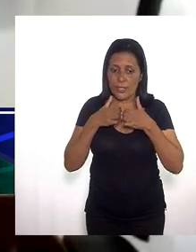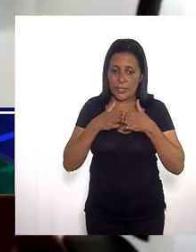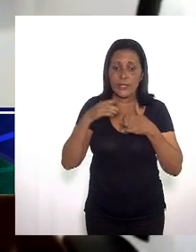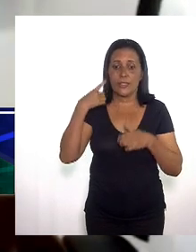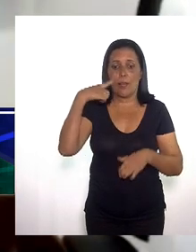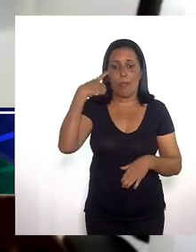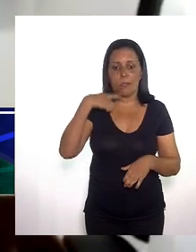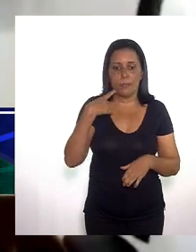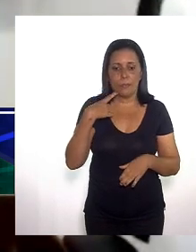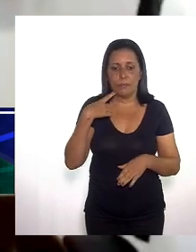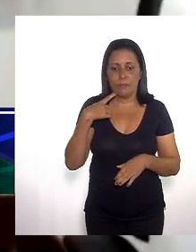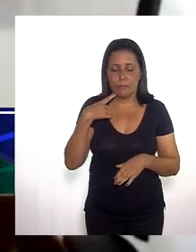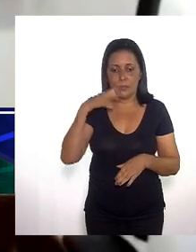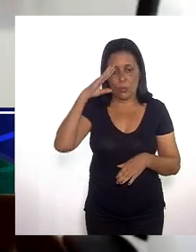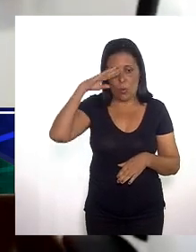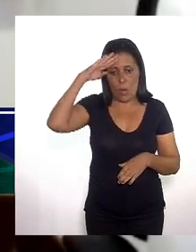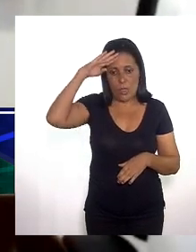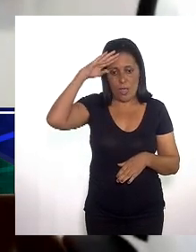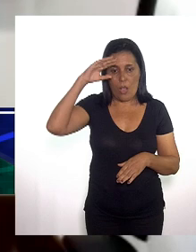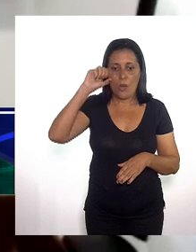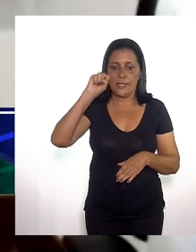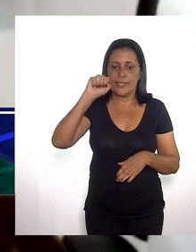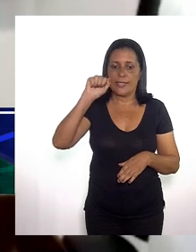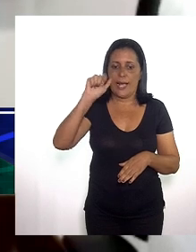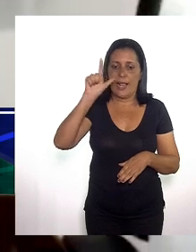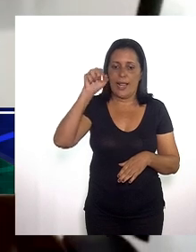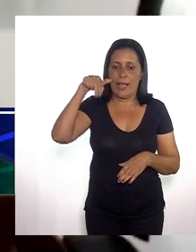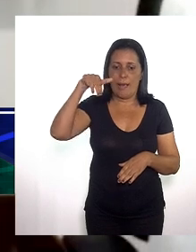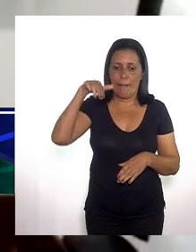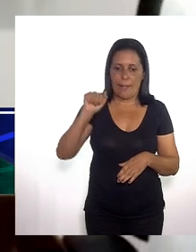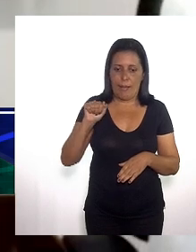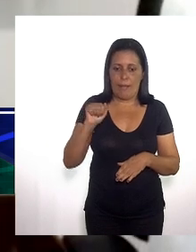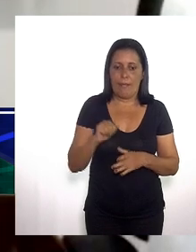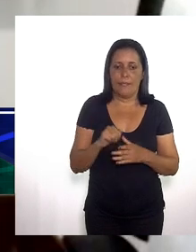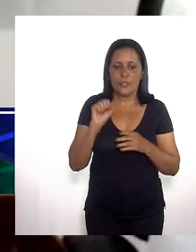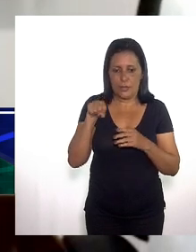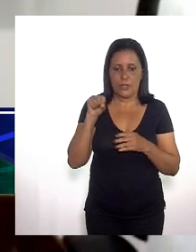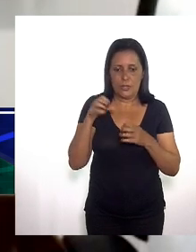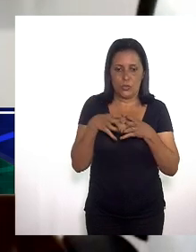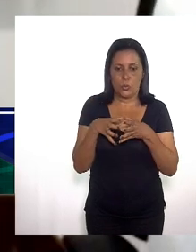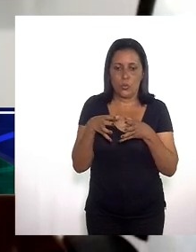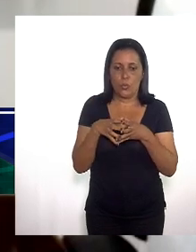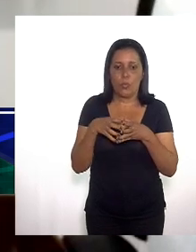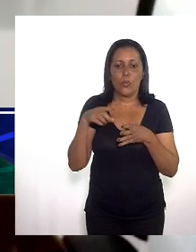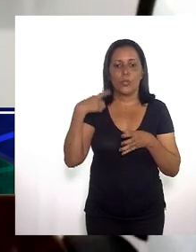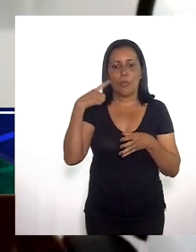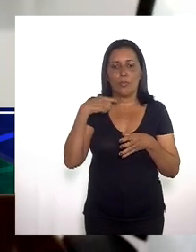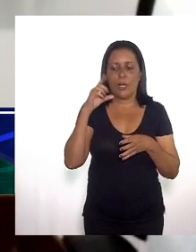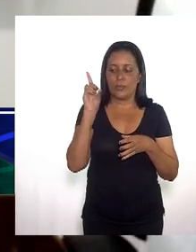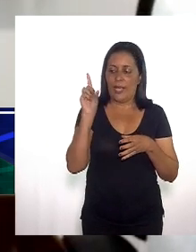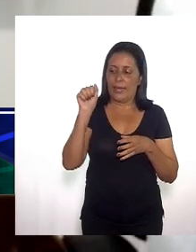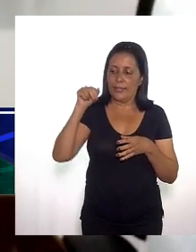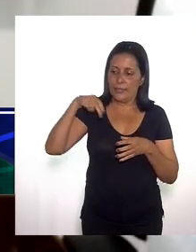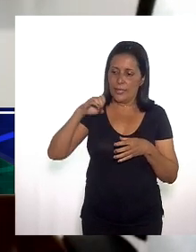Deputado Coronel Salema. Votou sim no grupo. Deputado Daniel